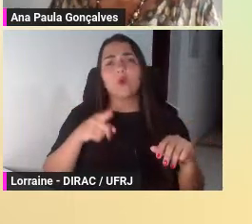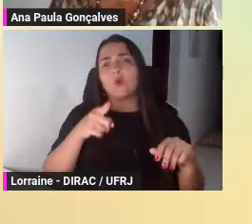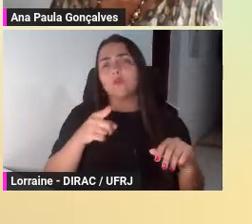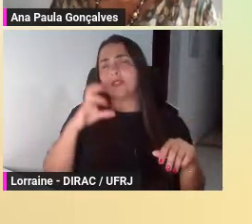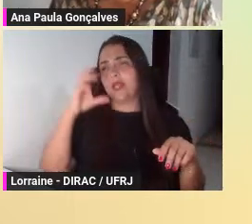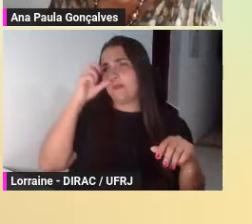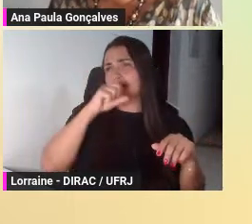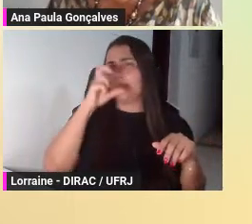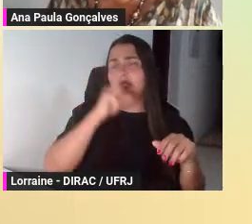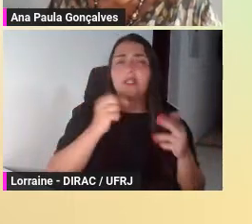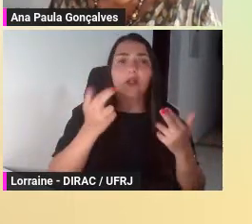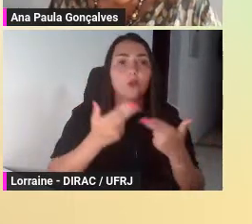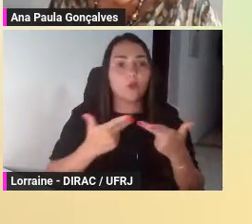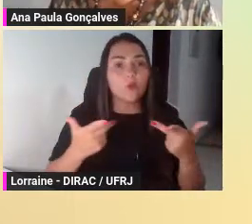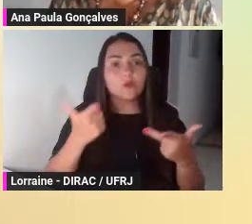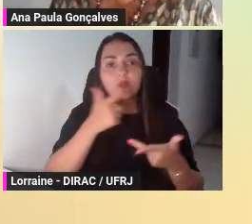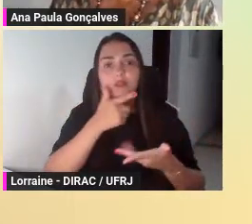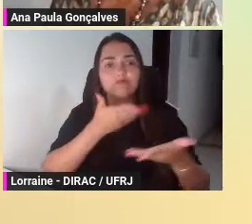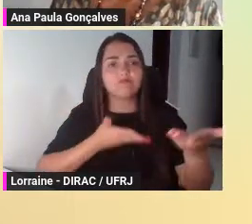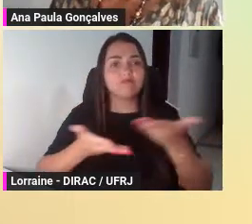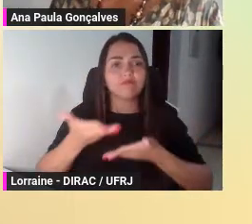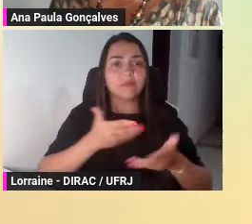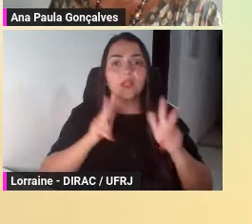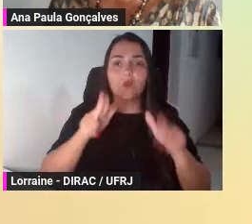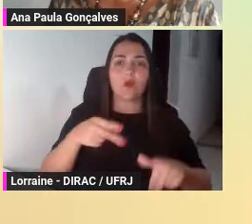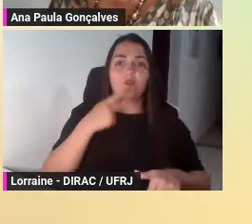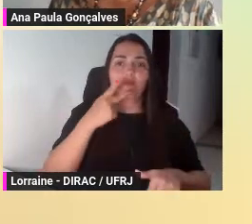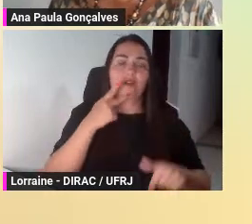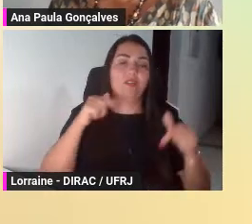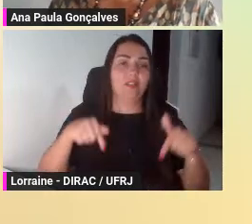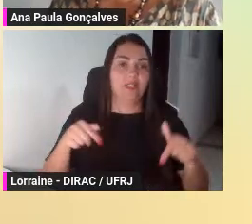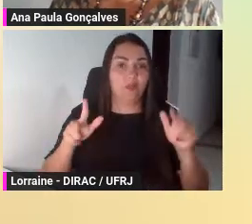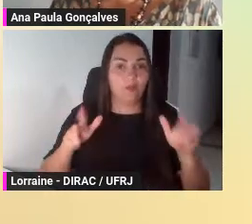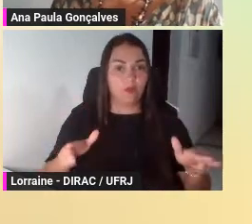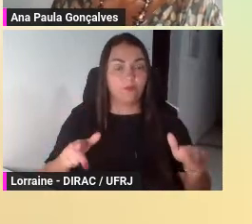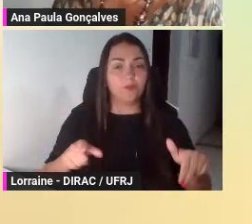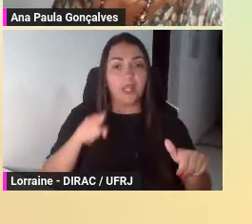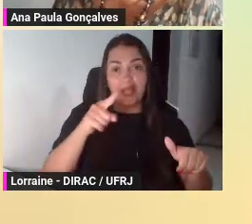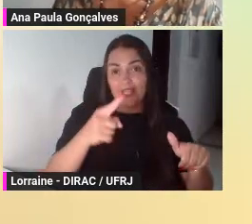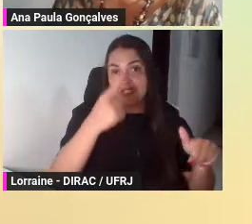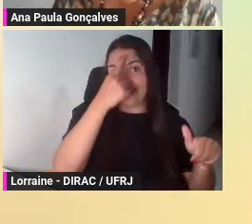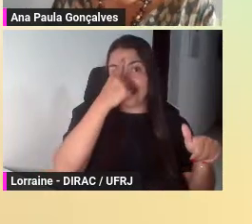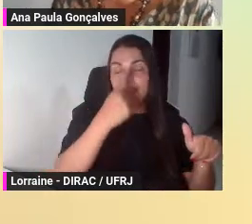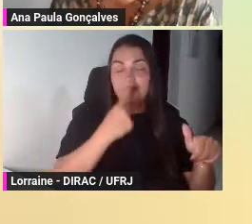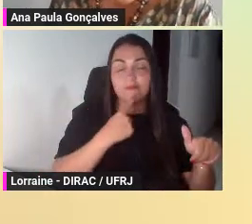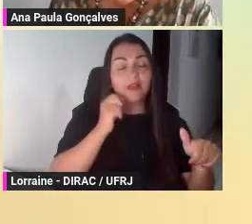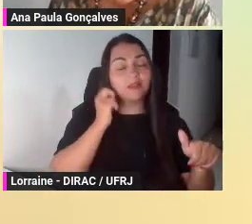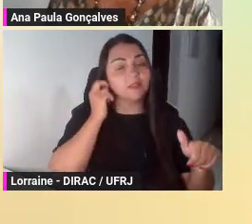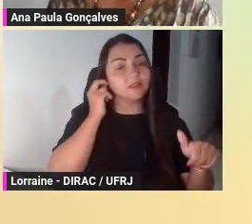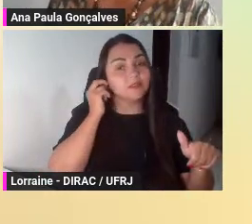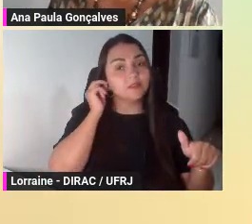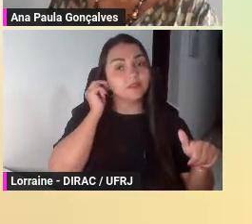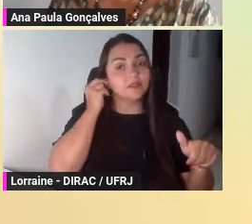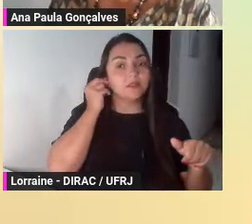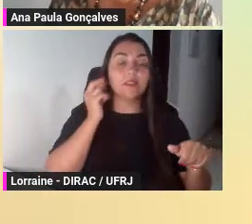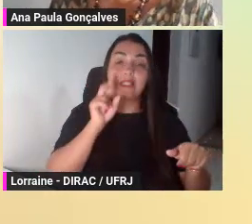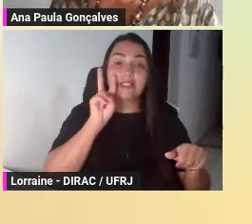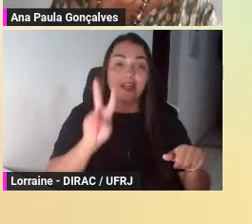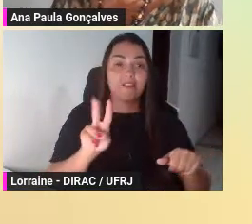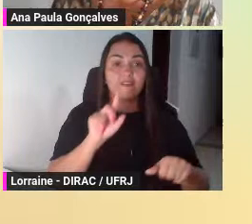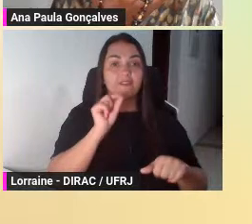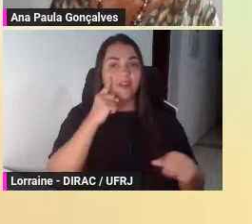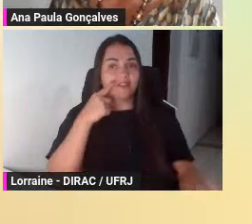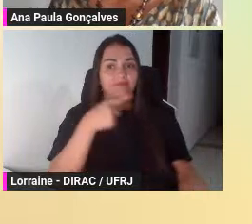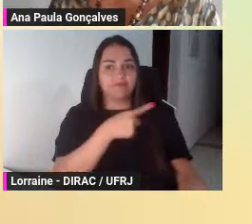aprender, trocar, que é o que está acontecendo aqui. Essa imagem que vocês estão vendo aí, uma imagem pequenininha no canto inferior direito